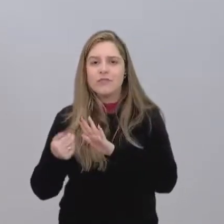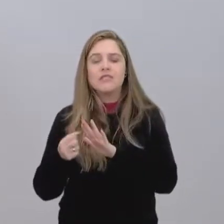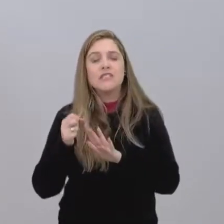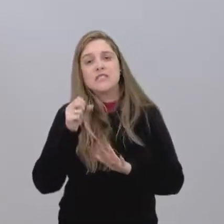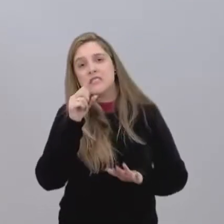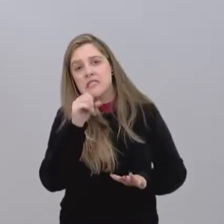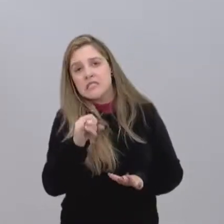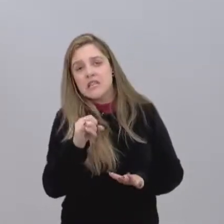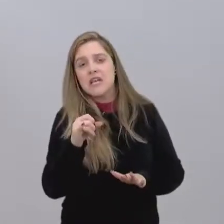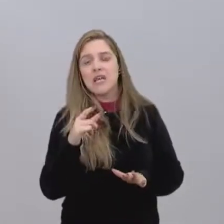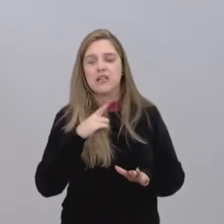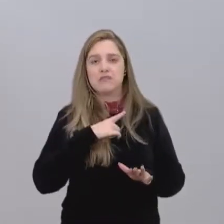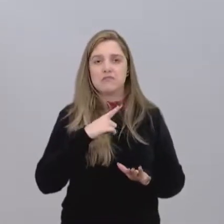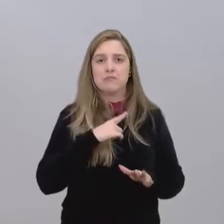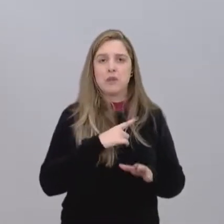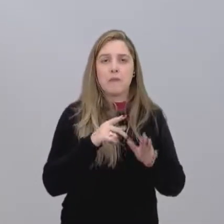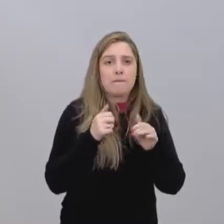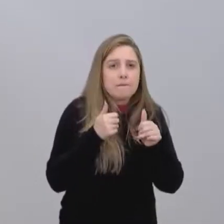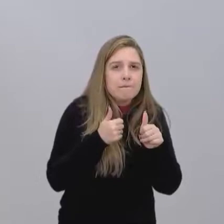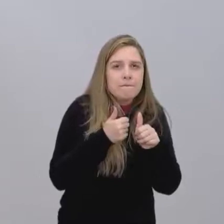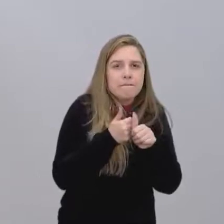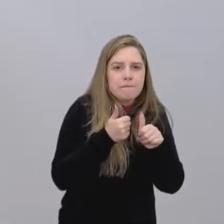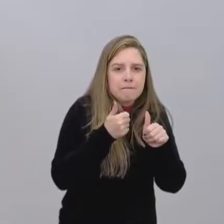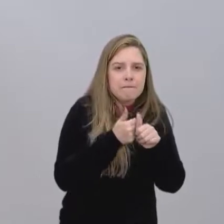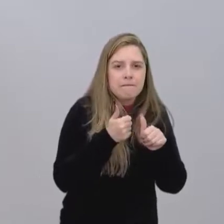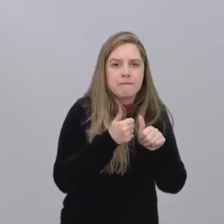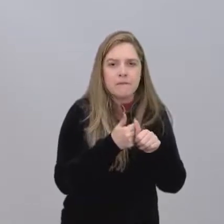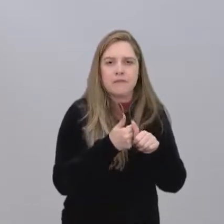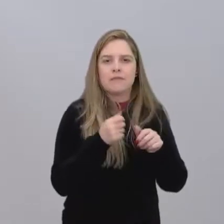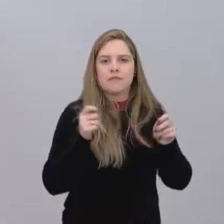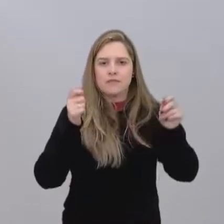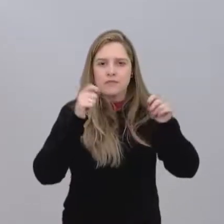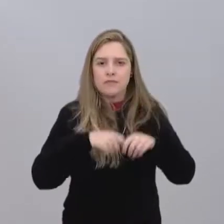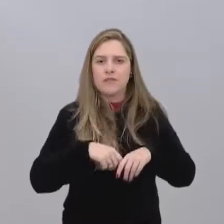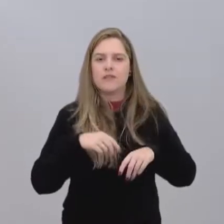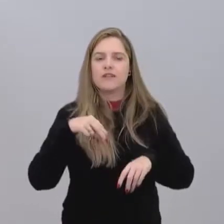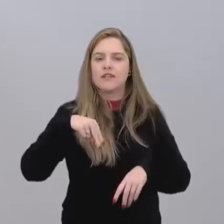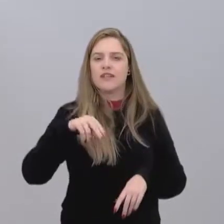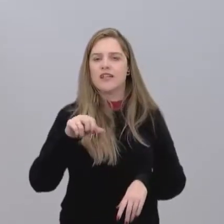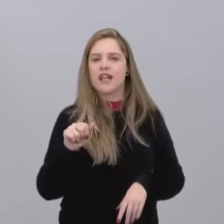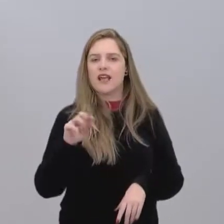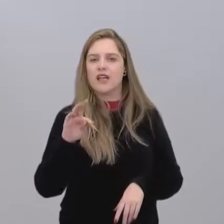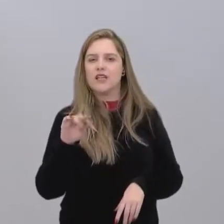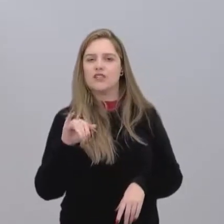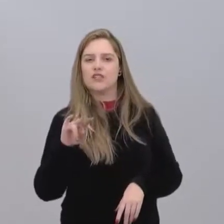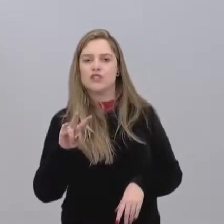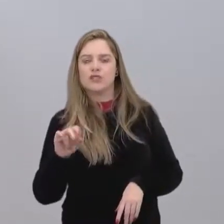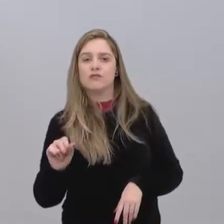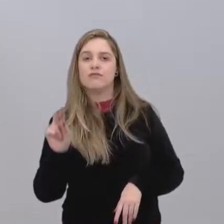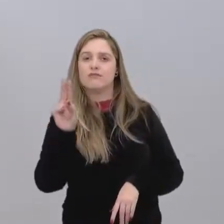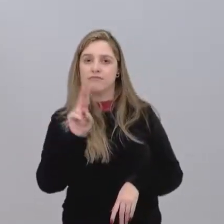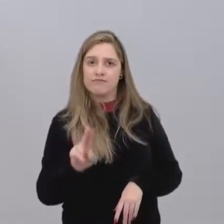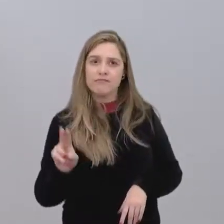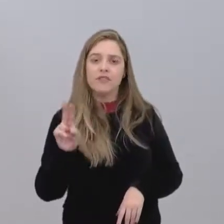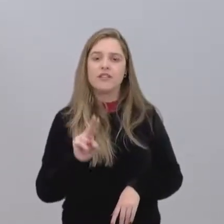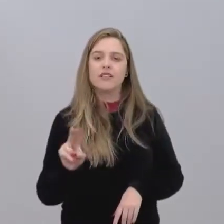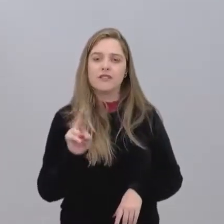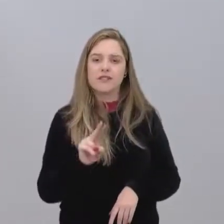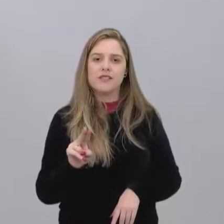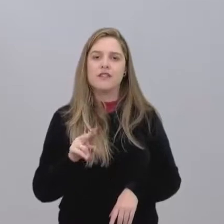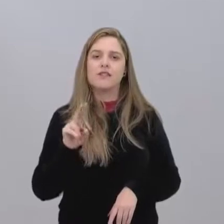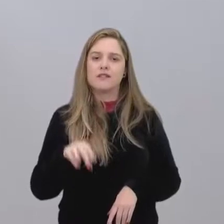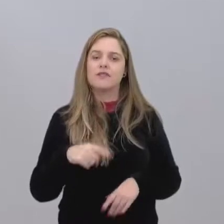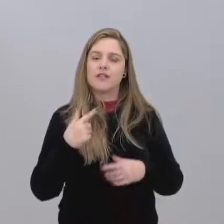uma agricultura que fica próximo a uma floresta nativa, muitas vezes se usam, então,